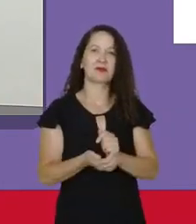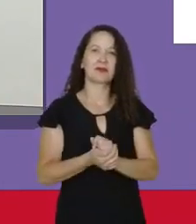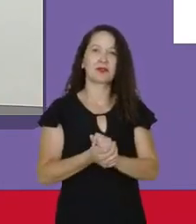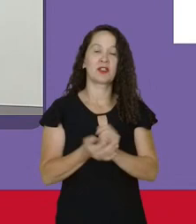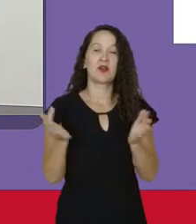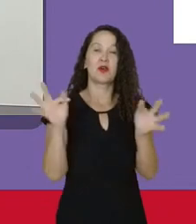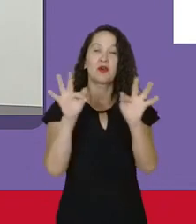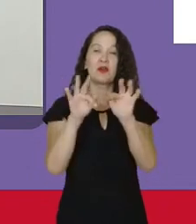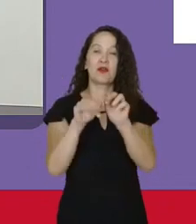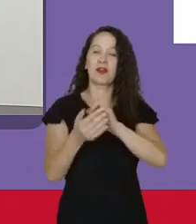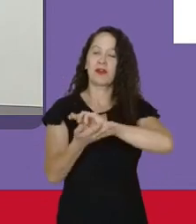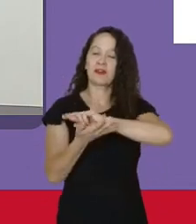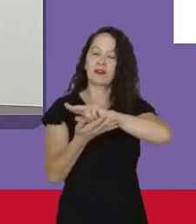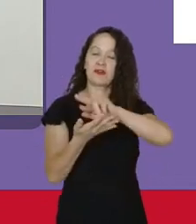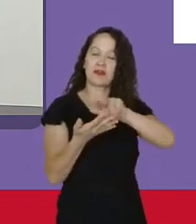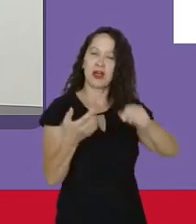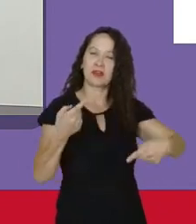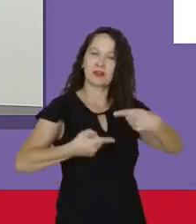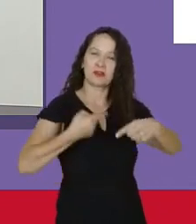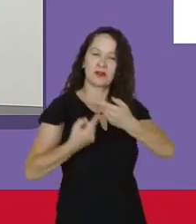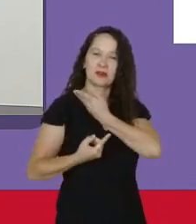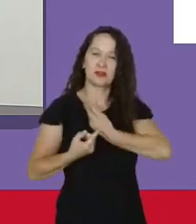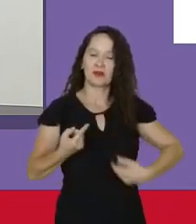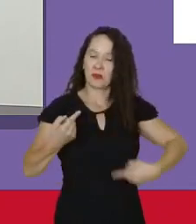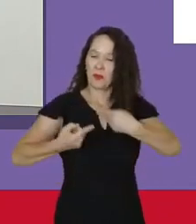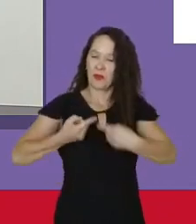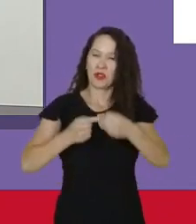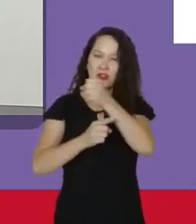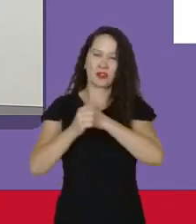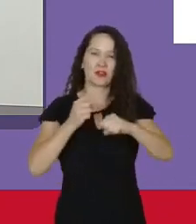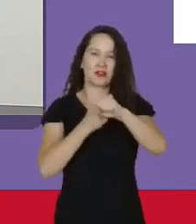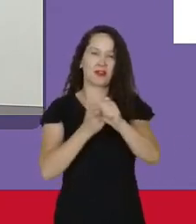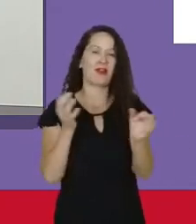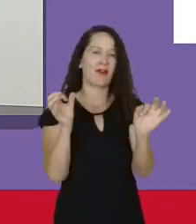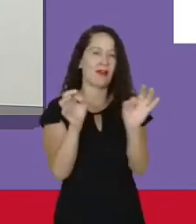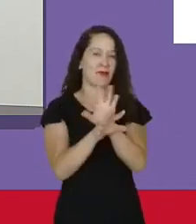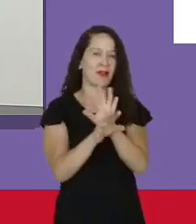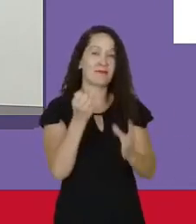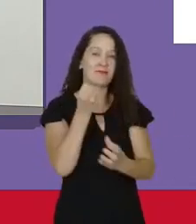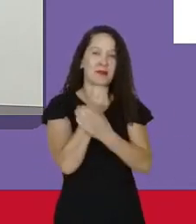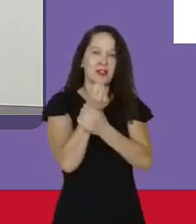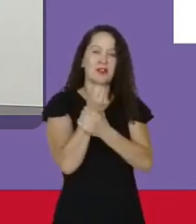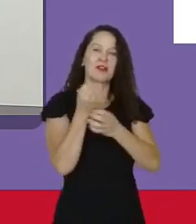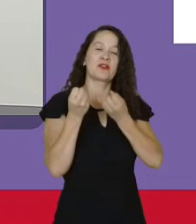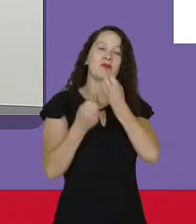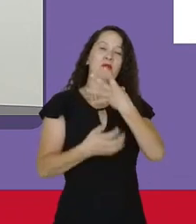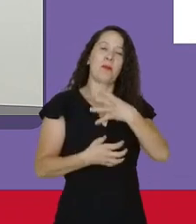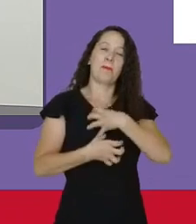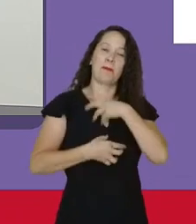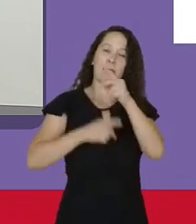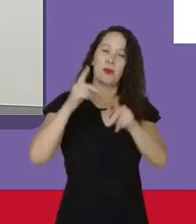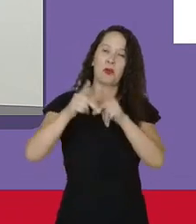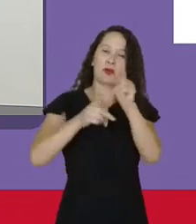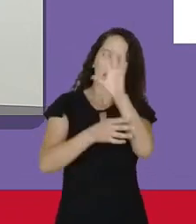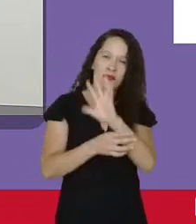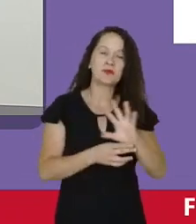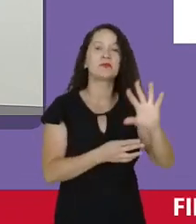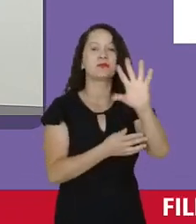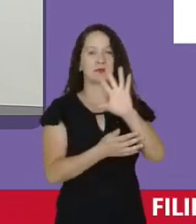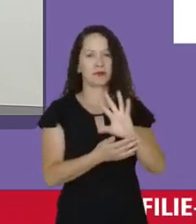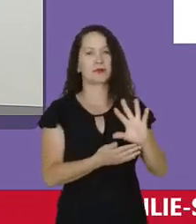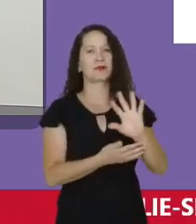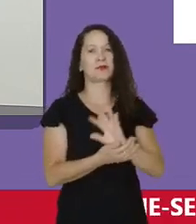o fim de diversas políticas públicas sociais que garantiam um mínimo de bem-estar para a população de uma forma